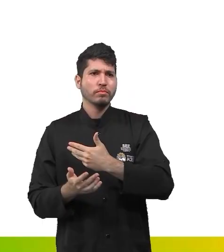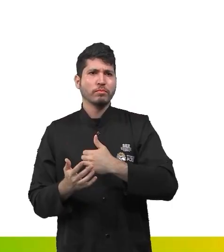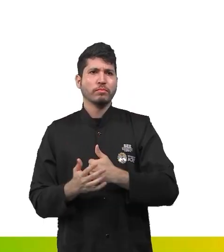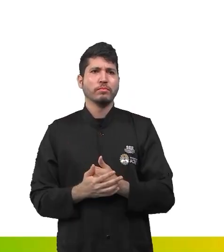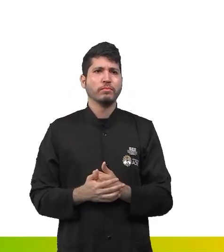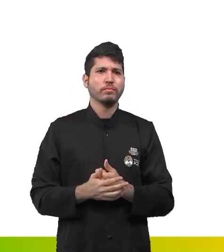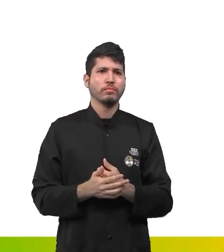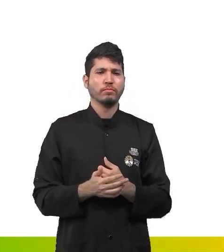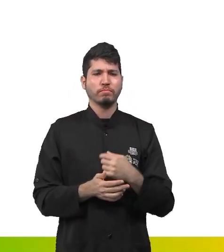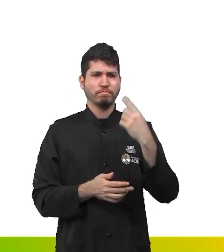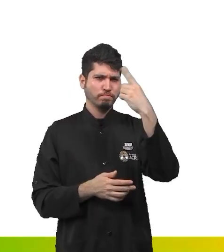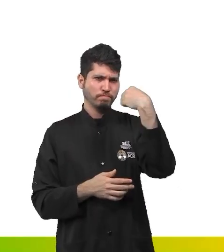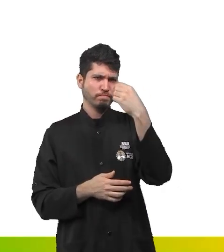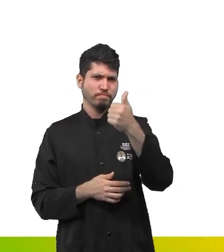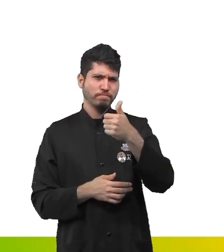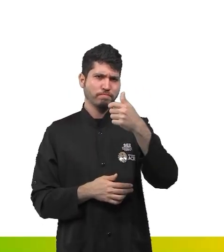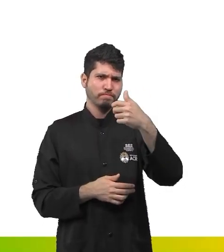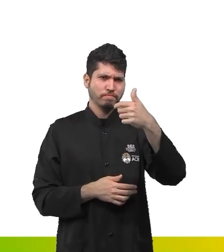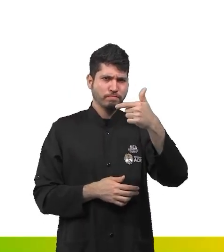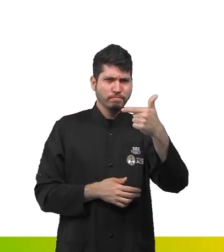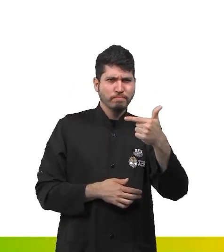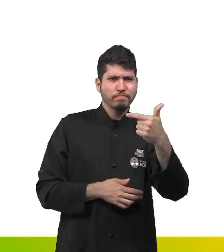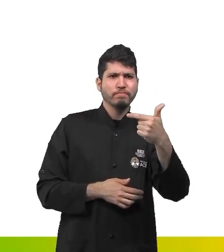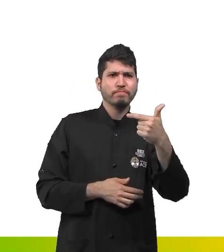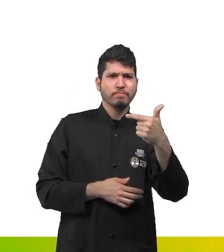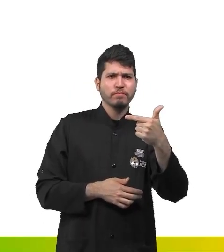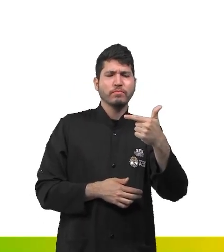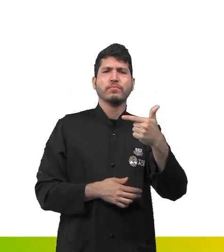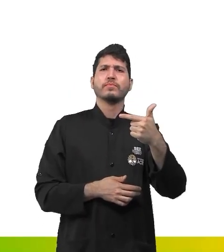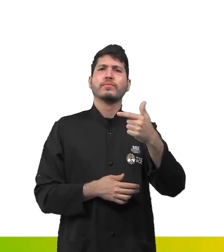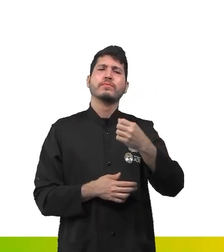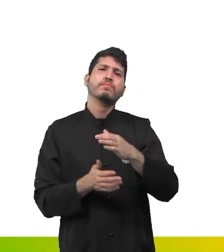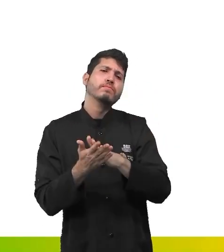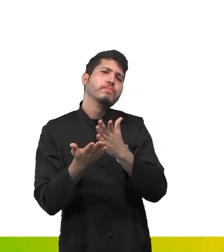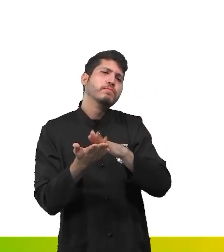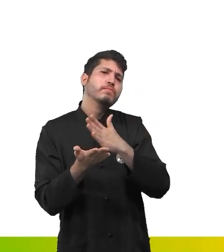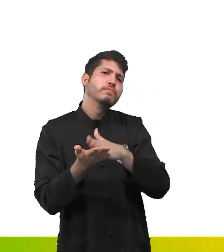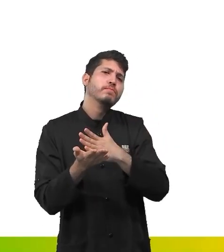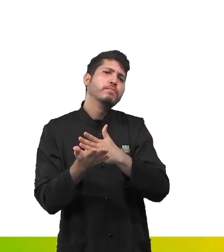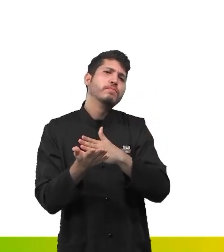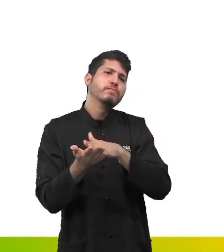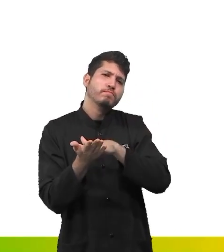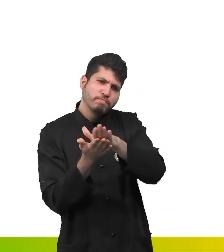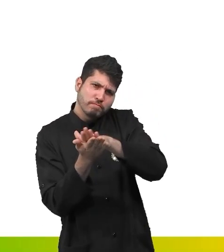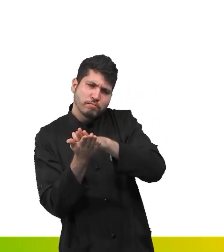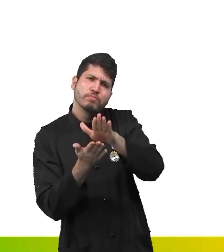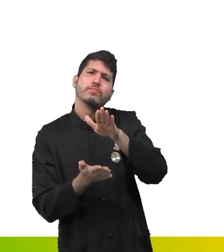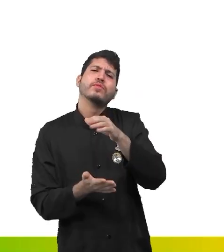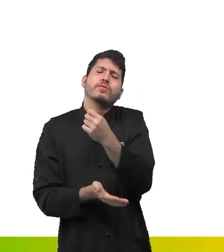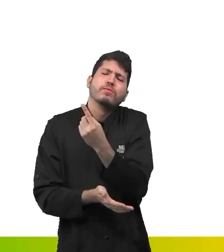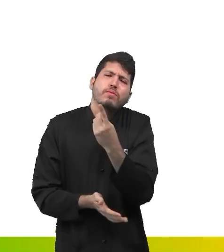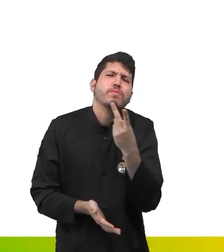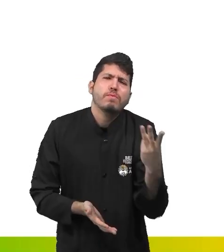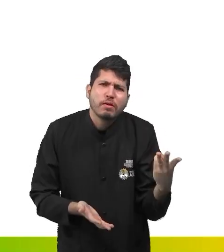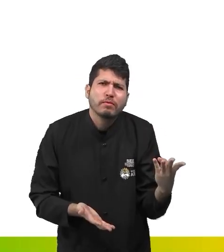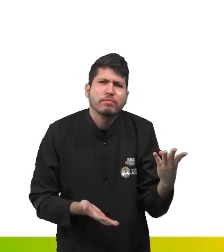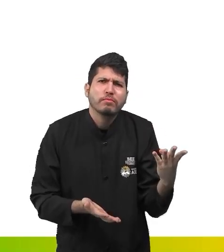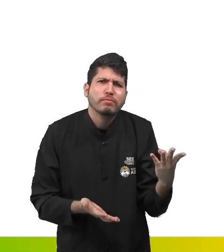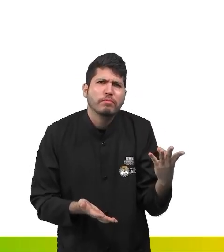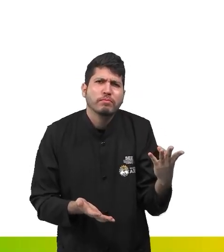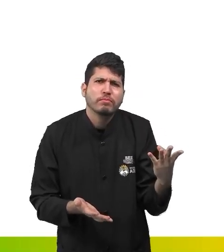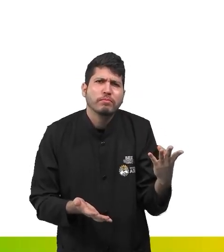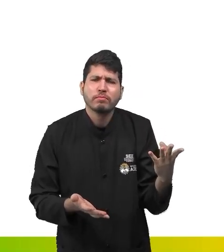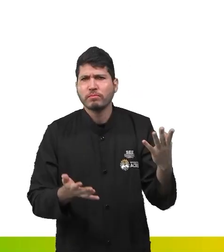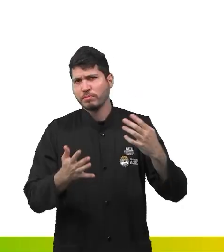horas, quantos livros serão impressos? Olha aí o questionamento. Você lembra